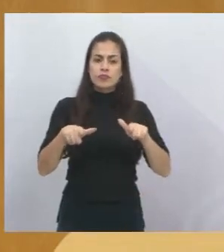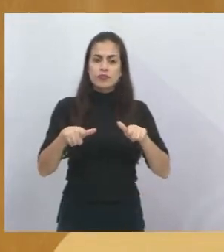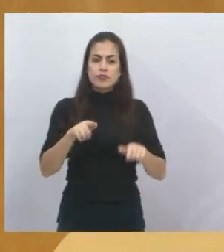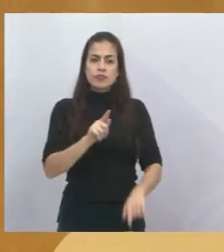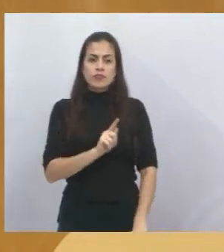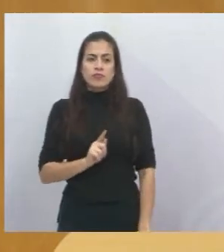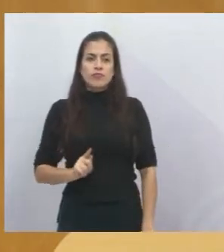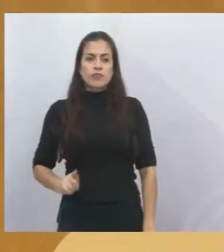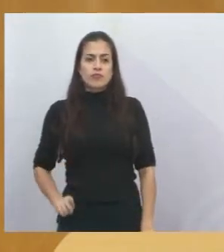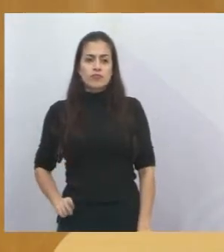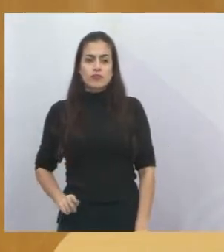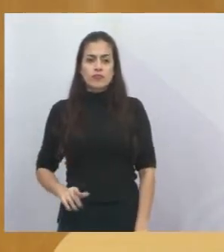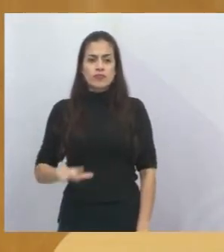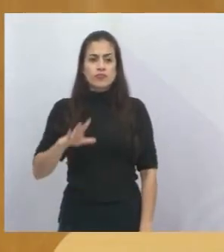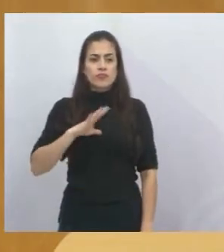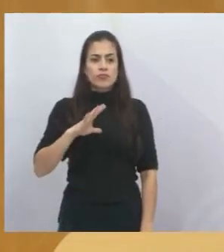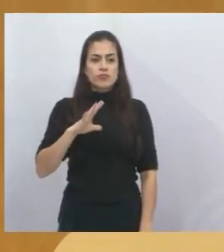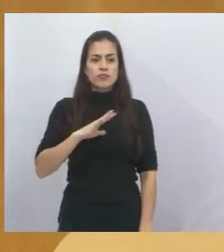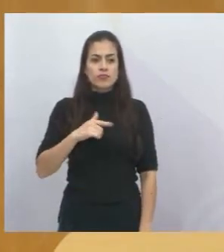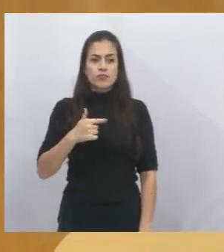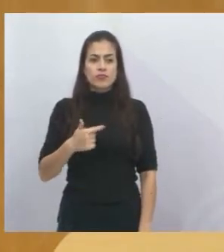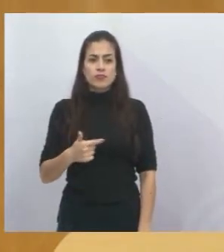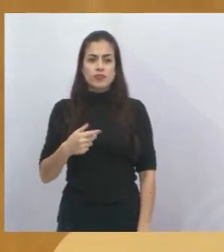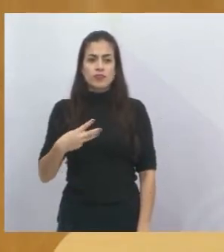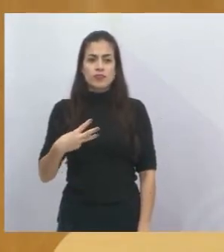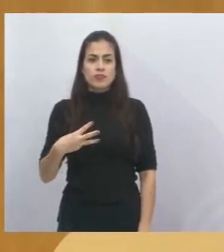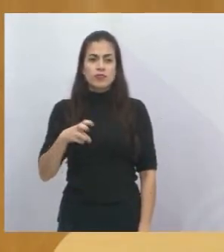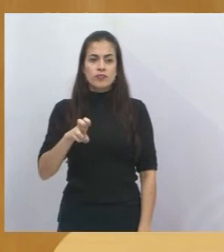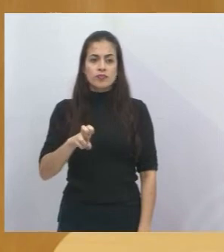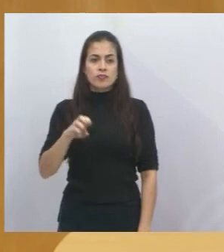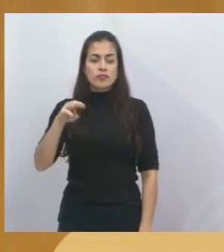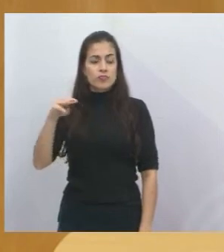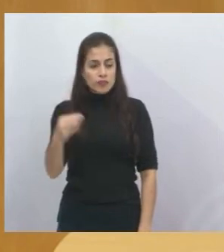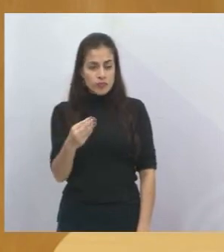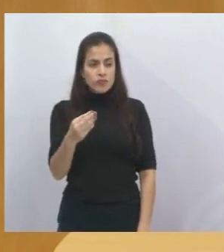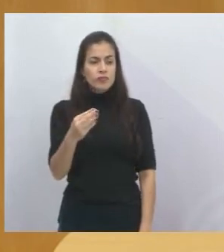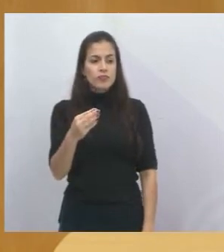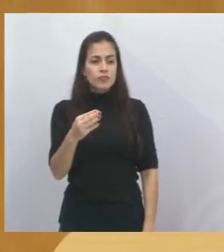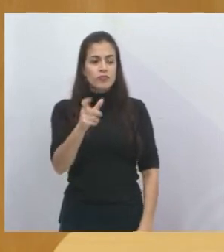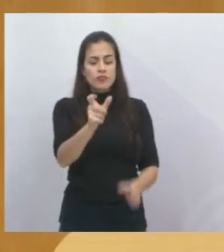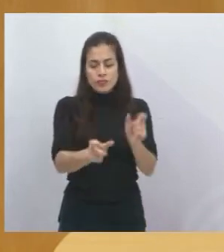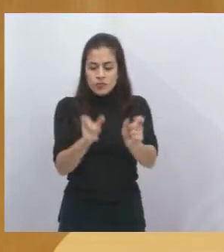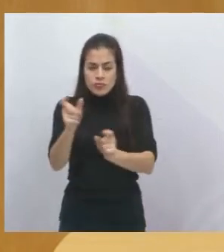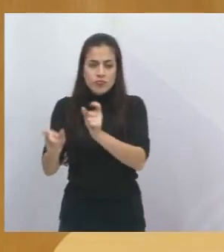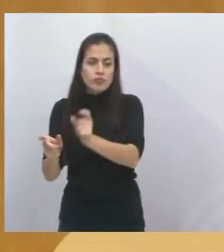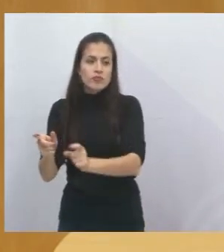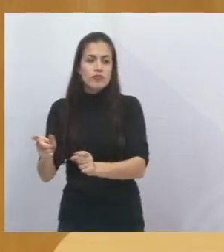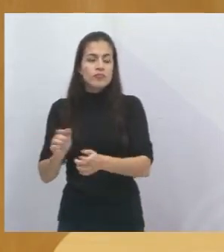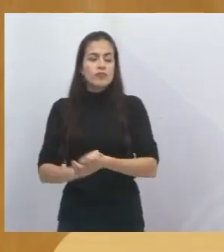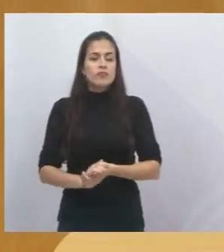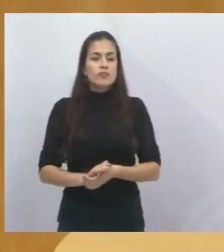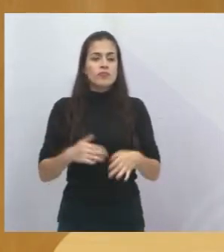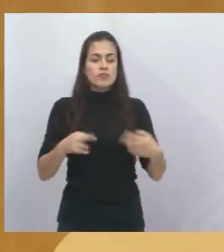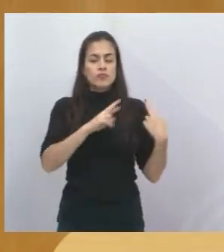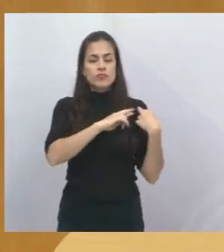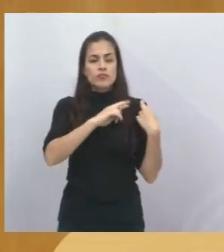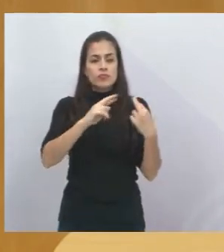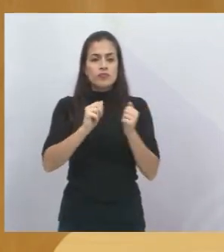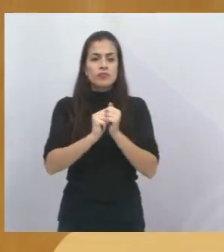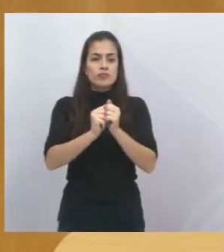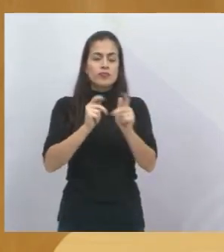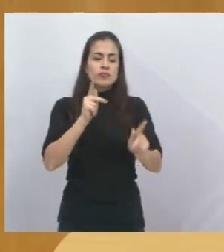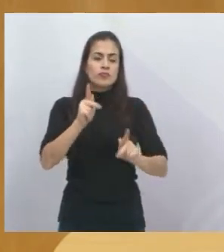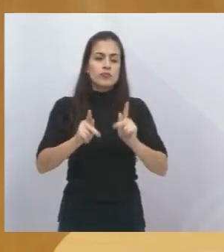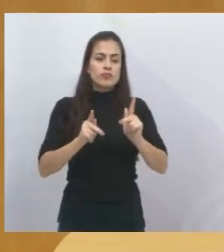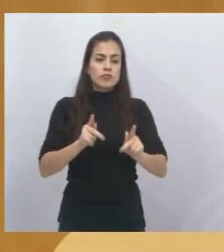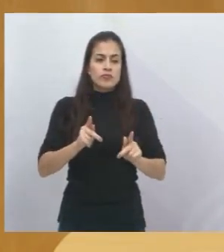cidade de 235 mil habitantes, e essa responsabilidade a gente vai continuar junto com o povo, com a população, porque a cidade merece